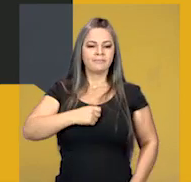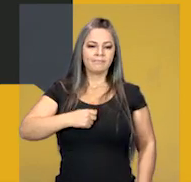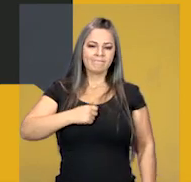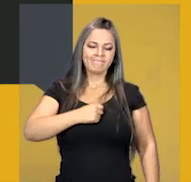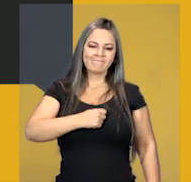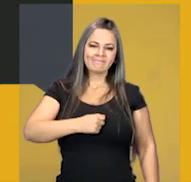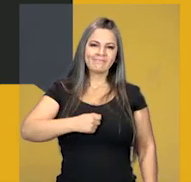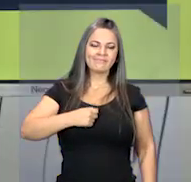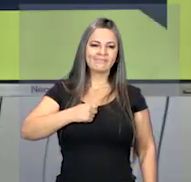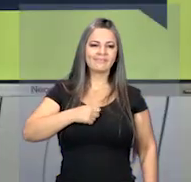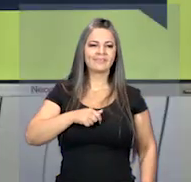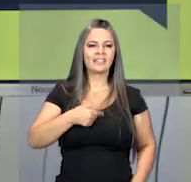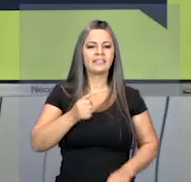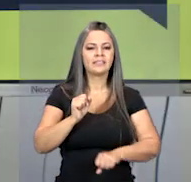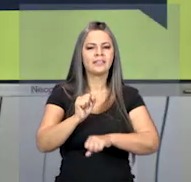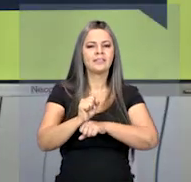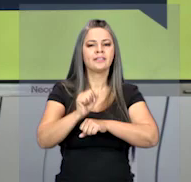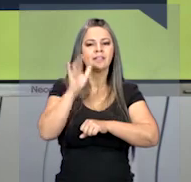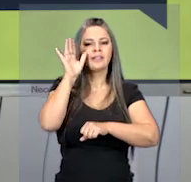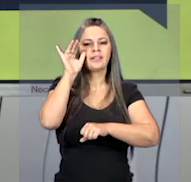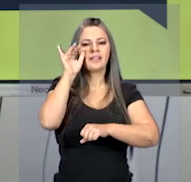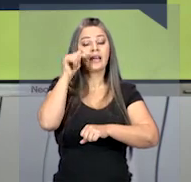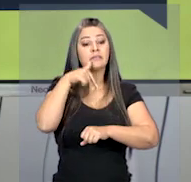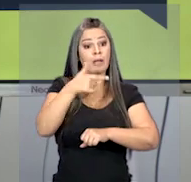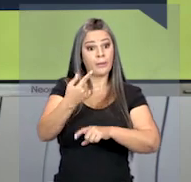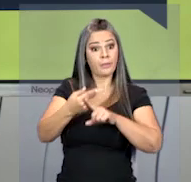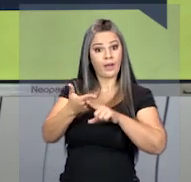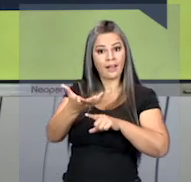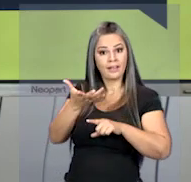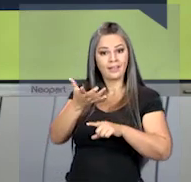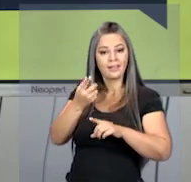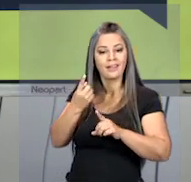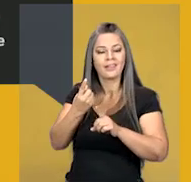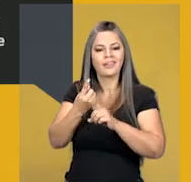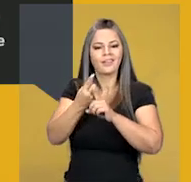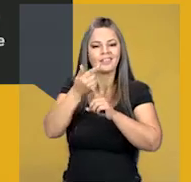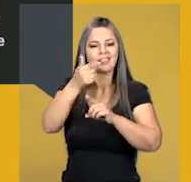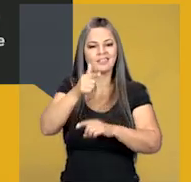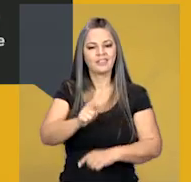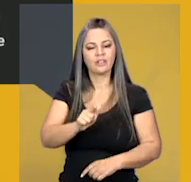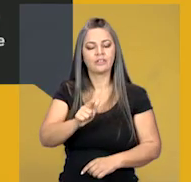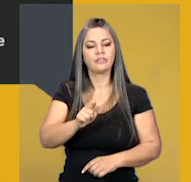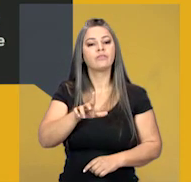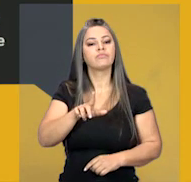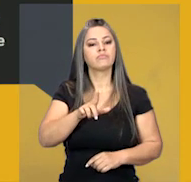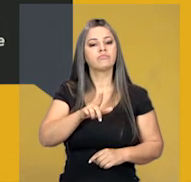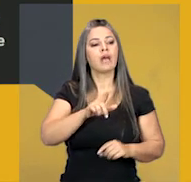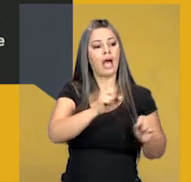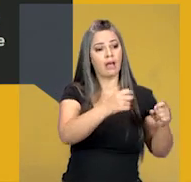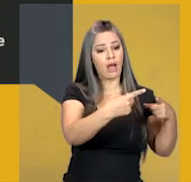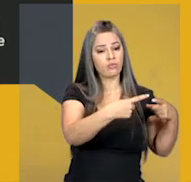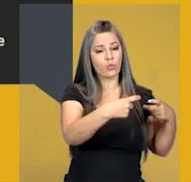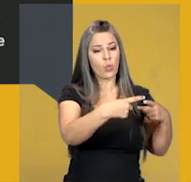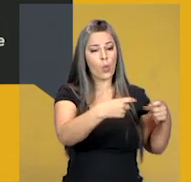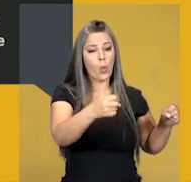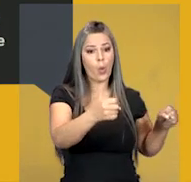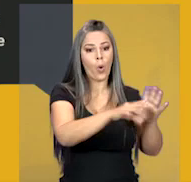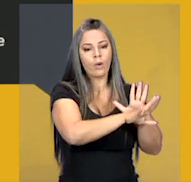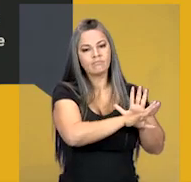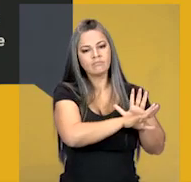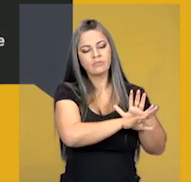amado chegaria. A expectativa dela de reencontrar o seu amor. Quando os guerreiros da tribo regressaram à sua